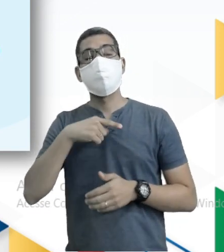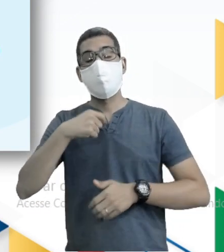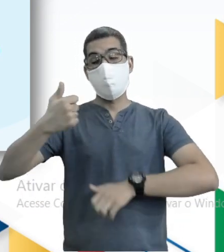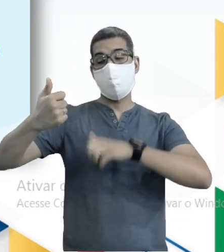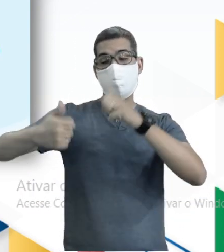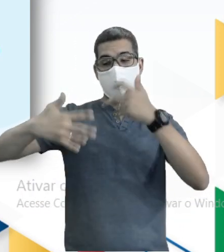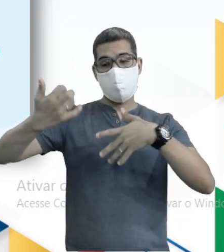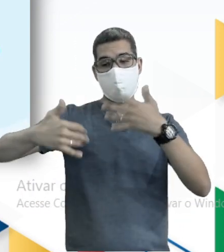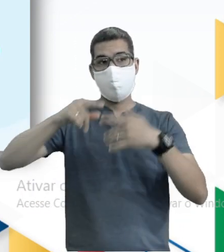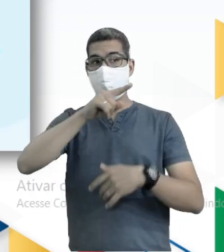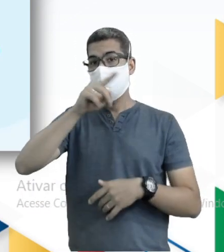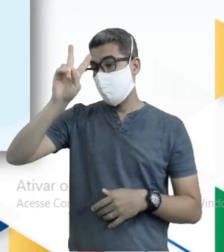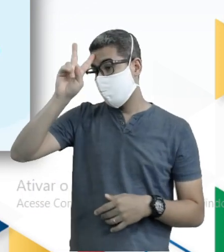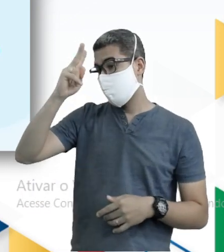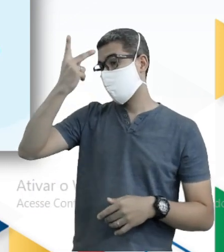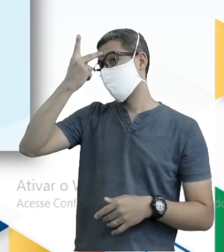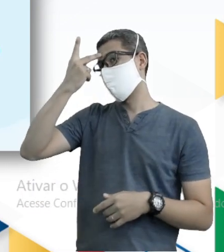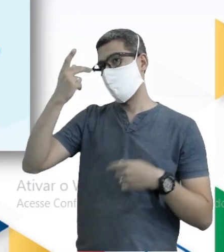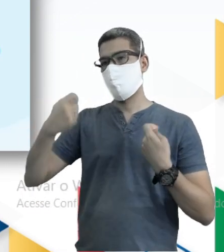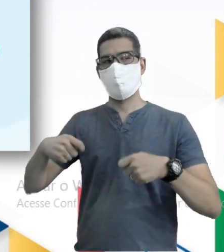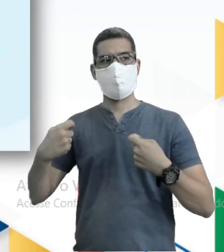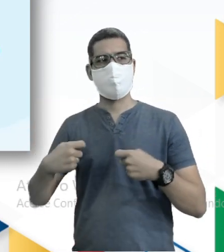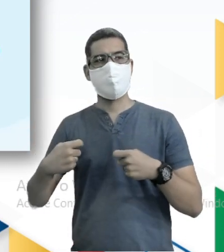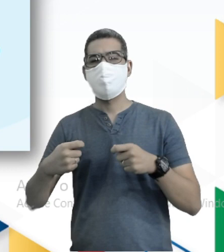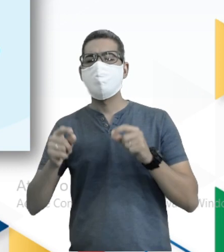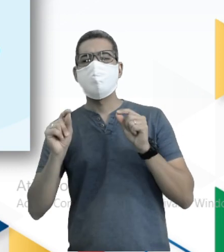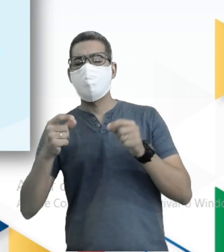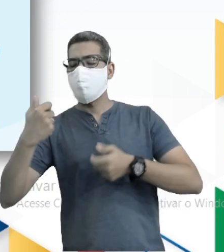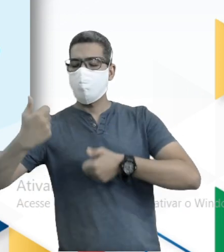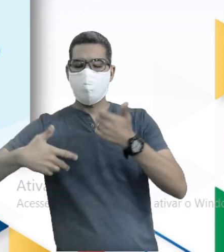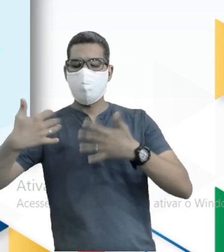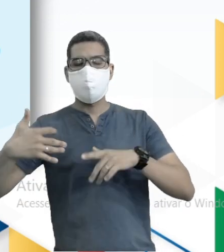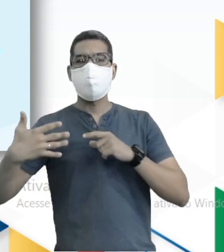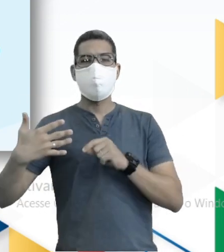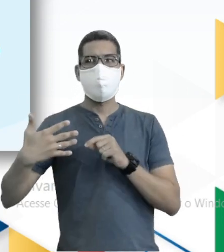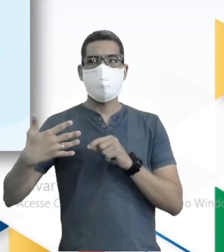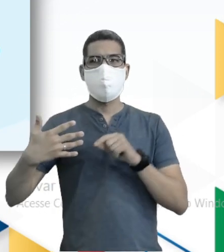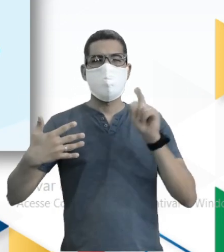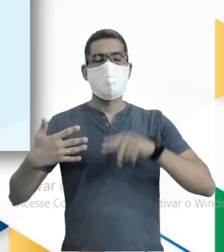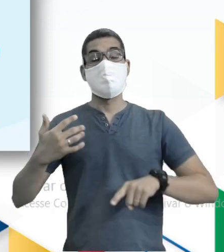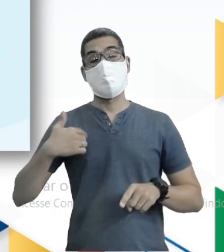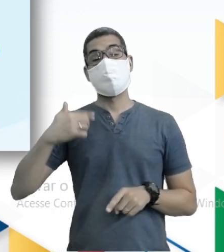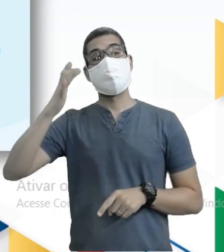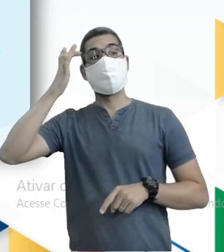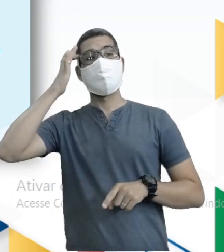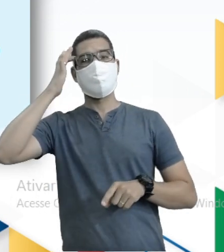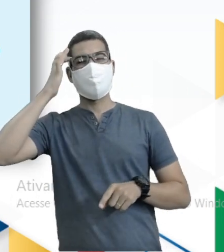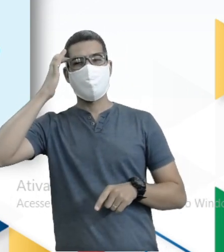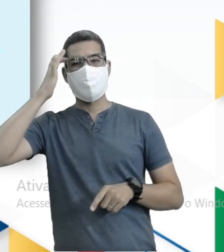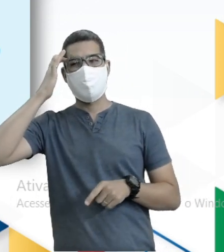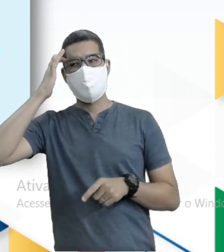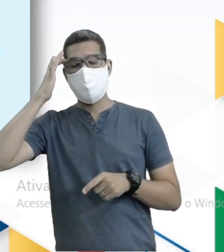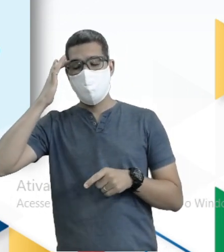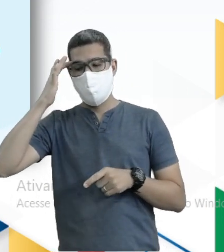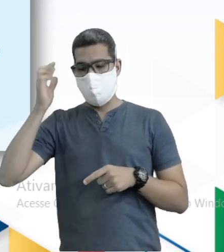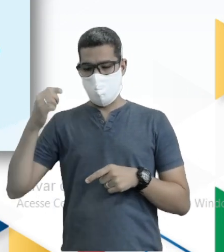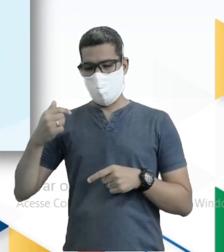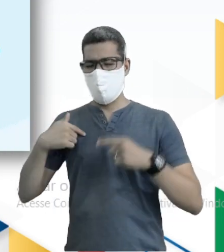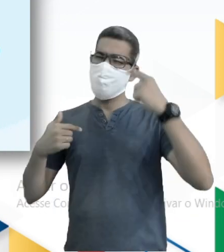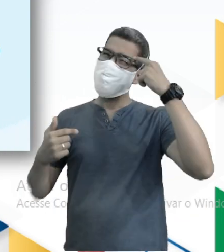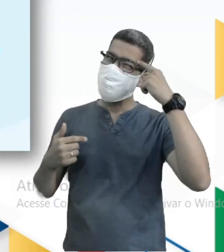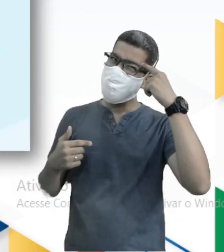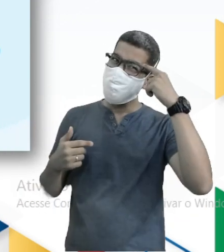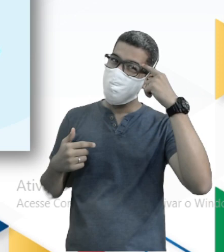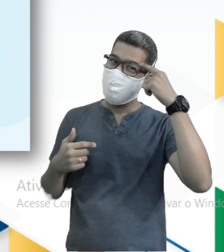argumento. E para finalizar, veja só, o que é ter um argumento? Lembrar que é fugir do achismo. Eu acho, eu penso, é